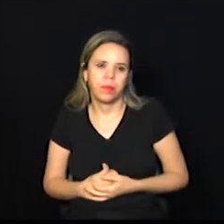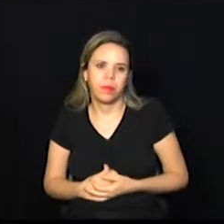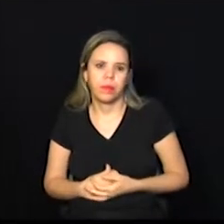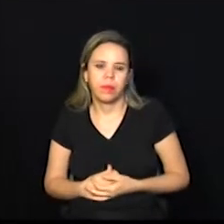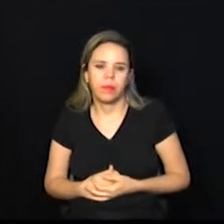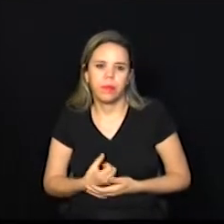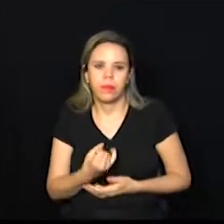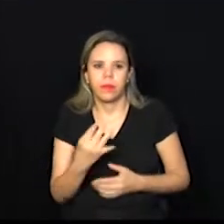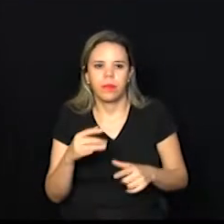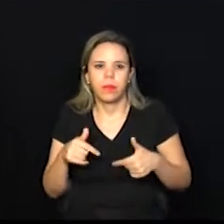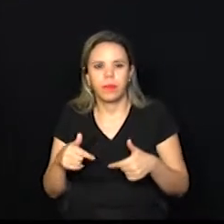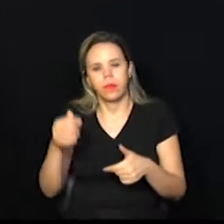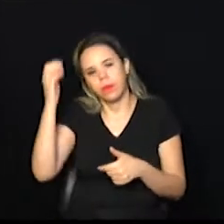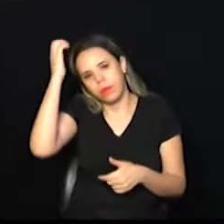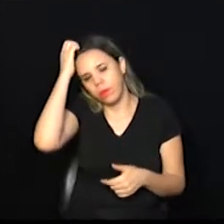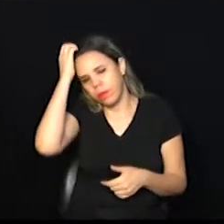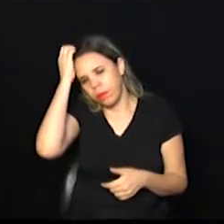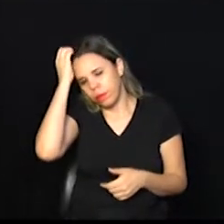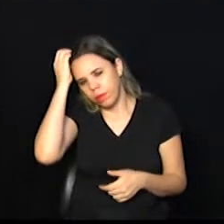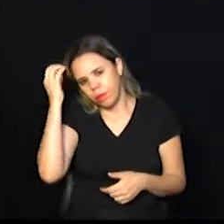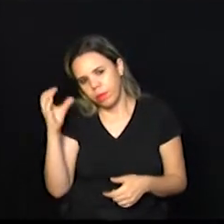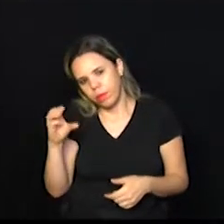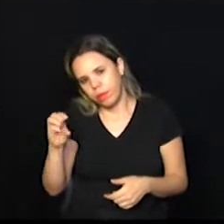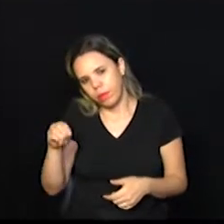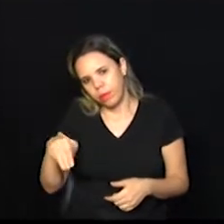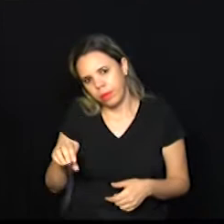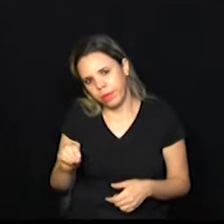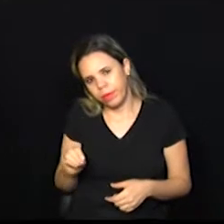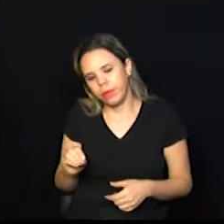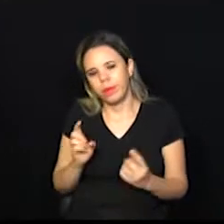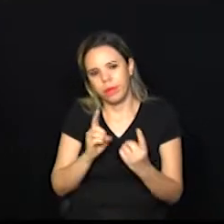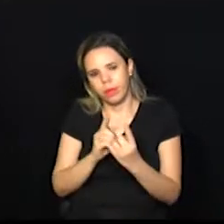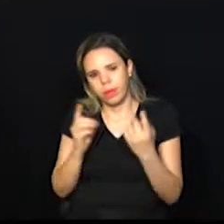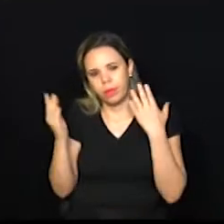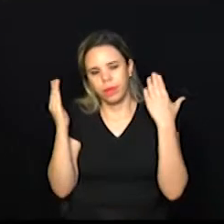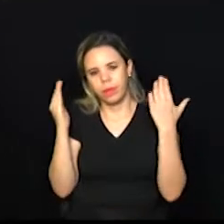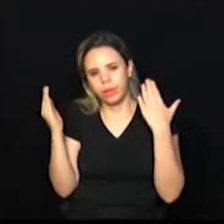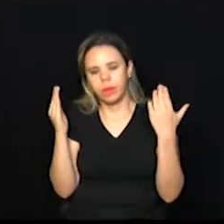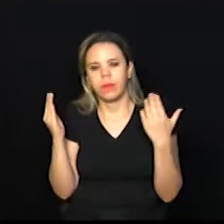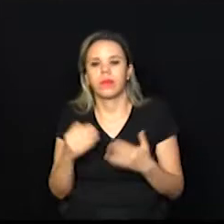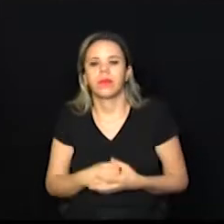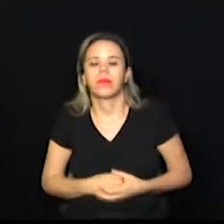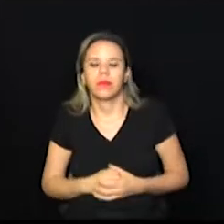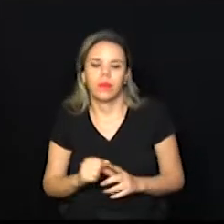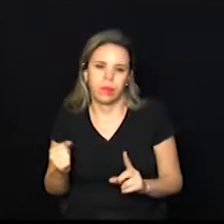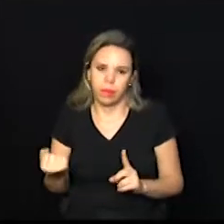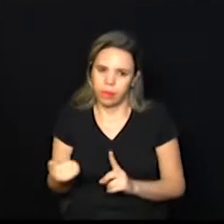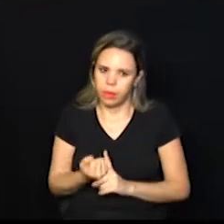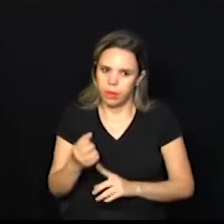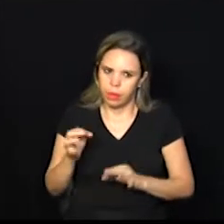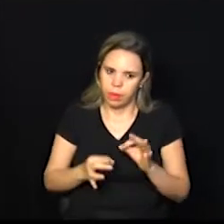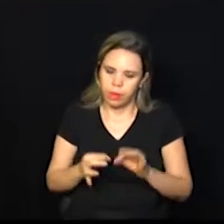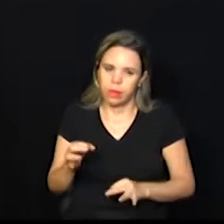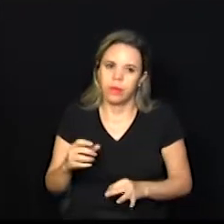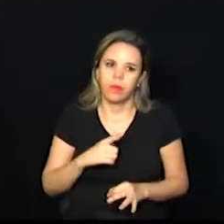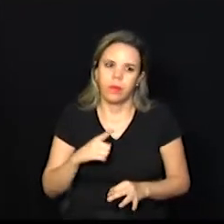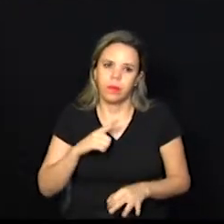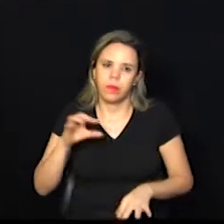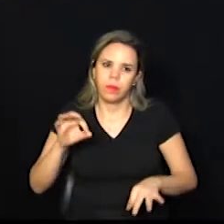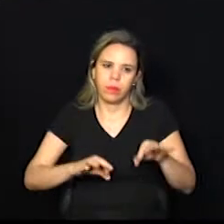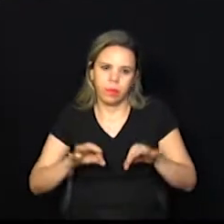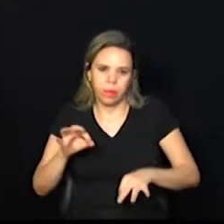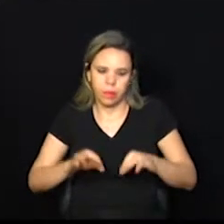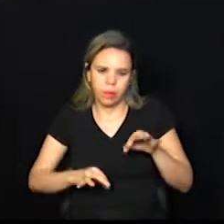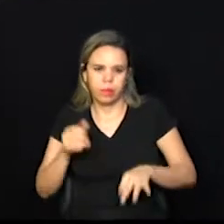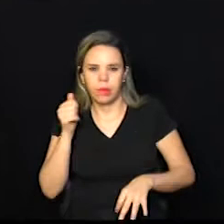Quanto às ações, o SEAM ele faz o atendimento na área psicológica, social e jurídica. Ele tem oficinas com as